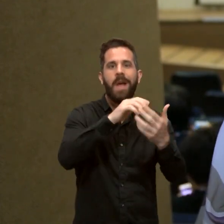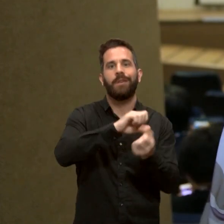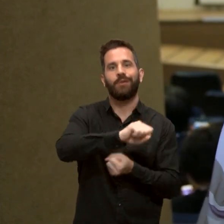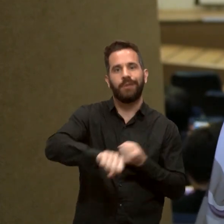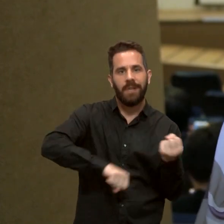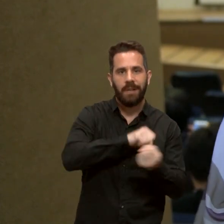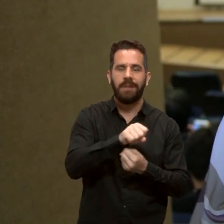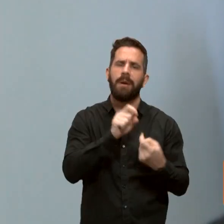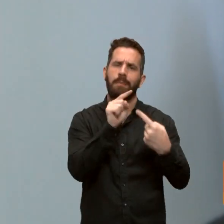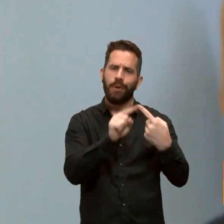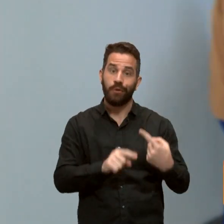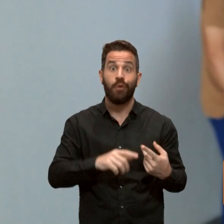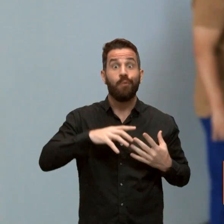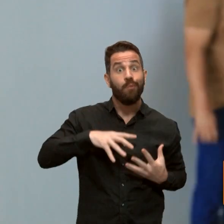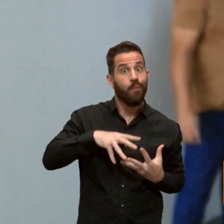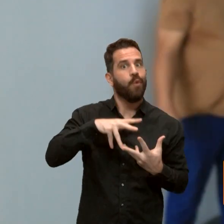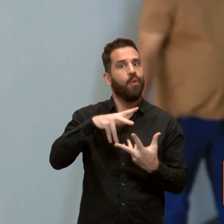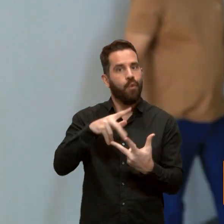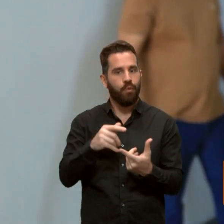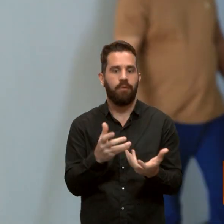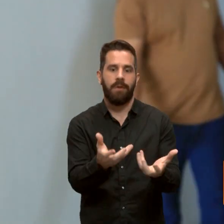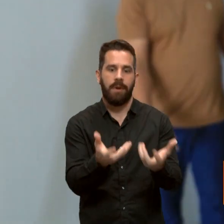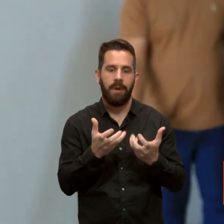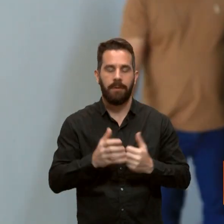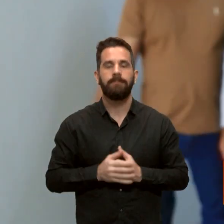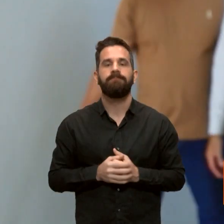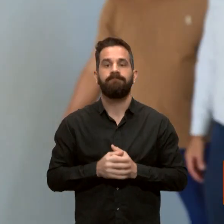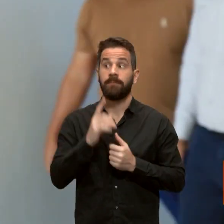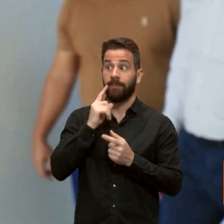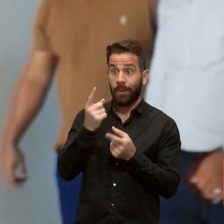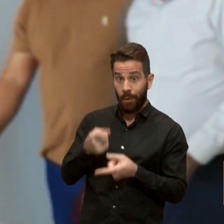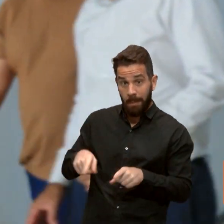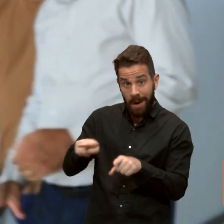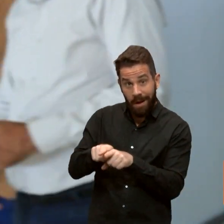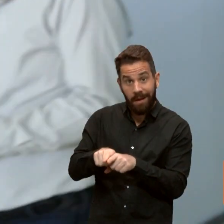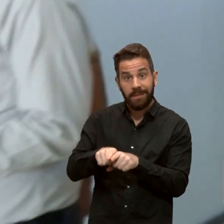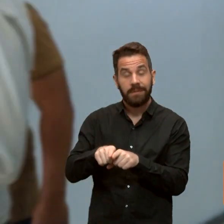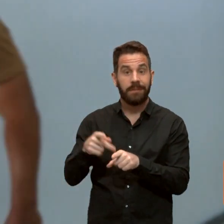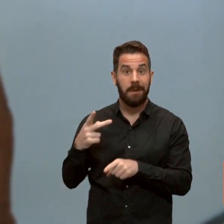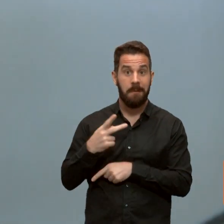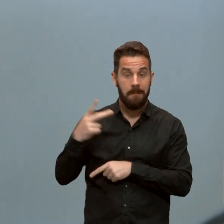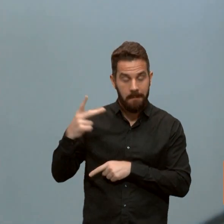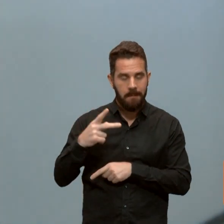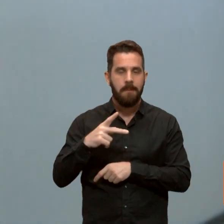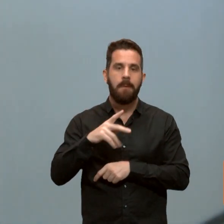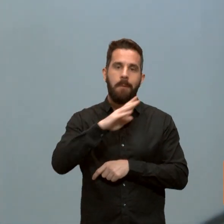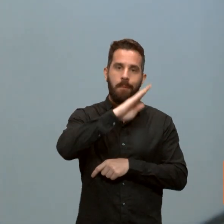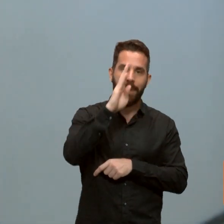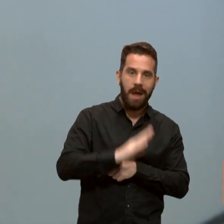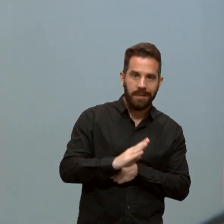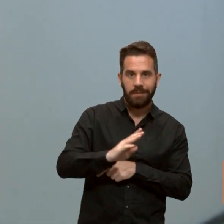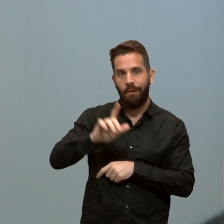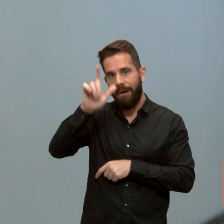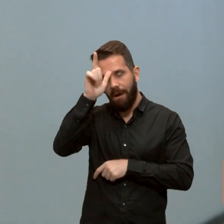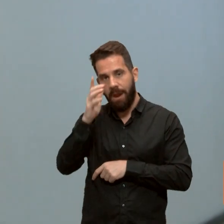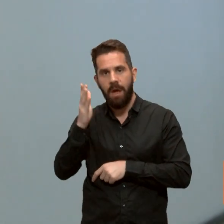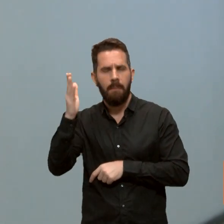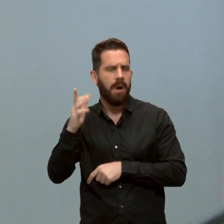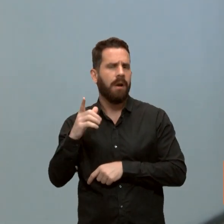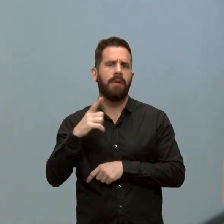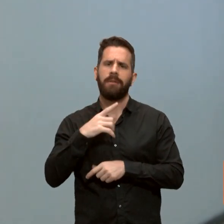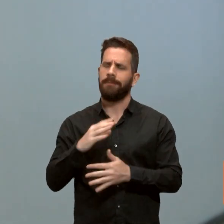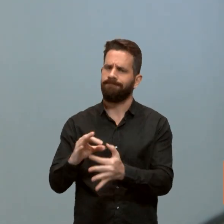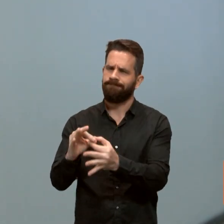ter um planeta melhor. A cooperação Brasil-Alemanha é uma cooperação sólida de